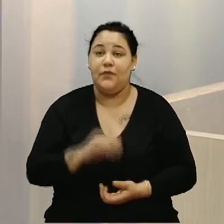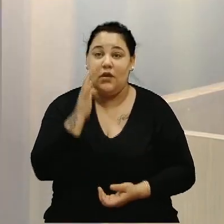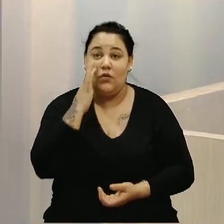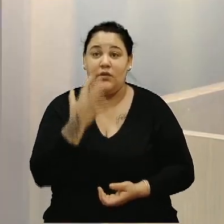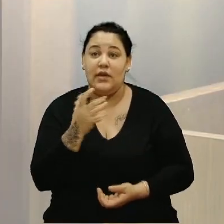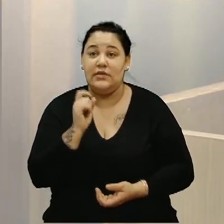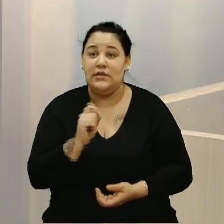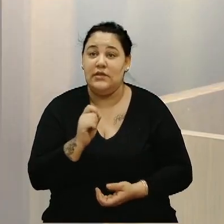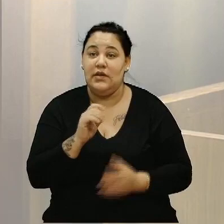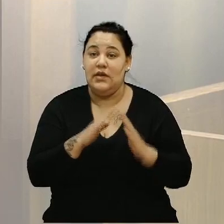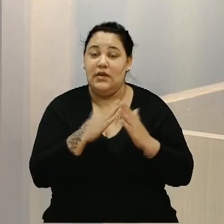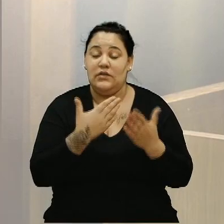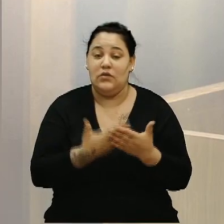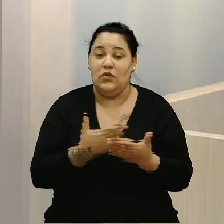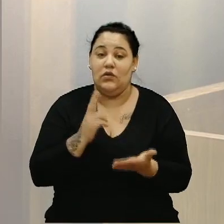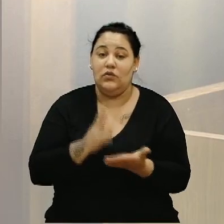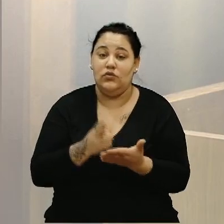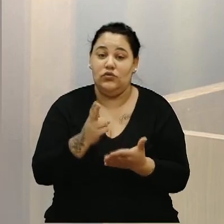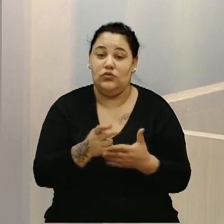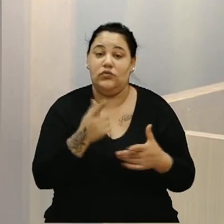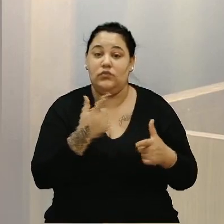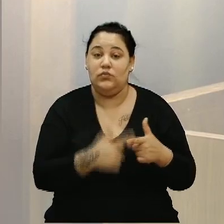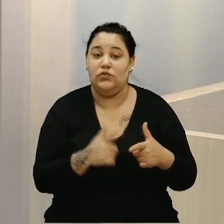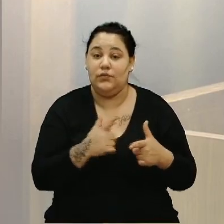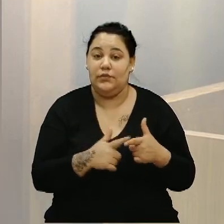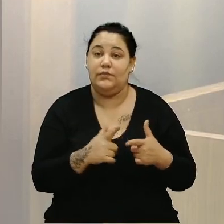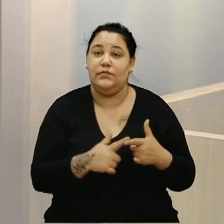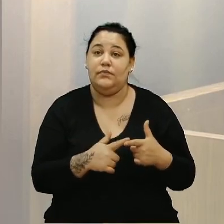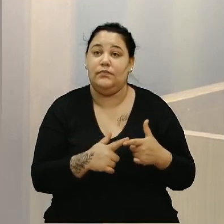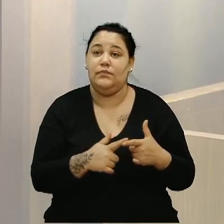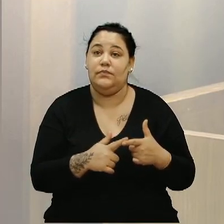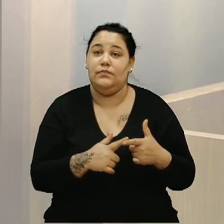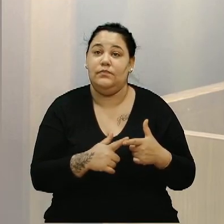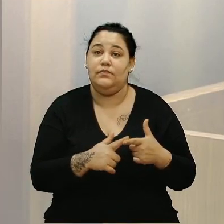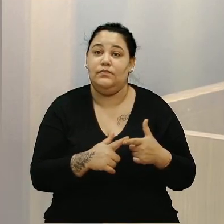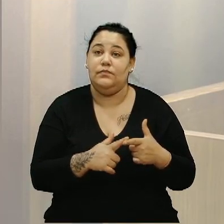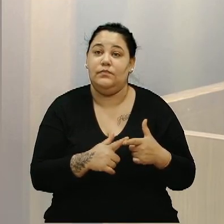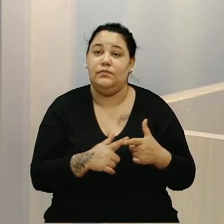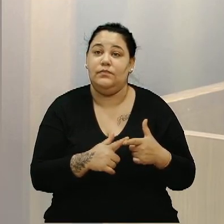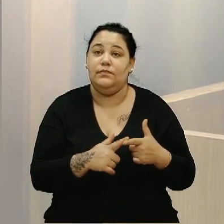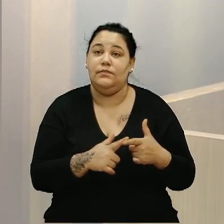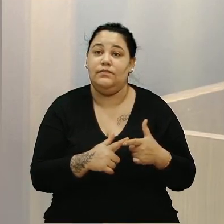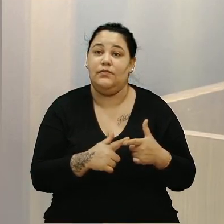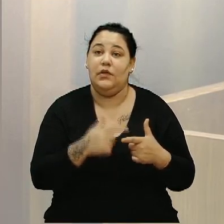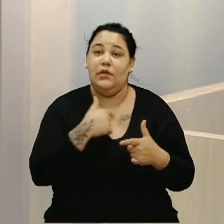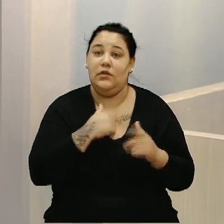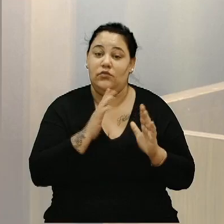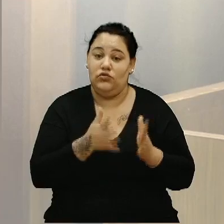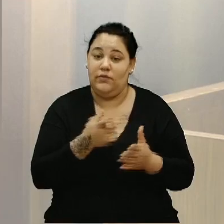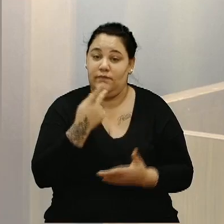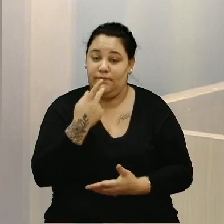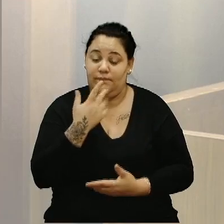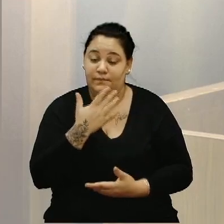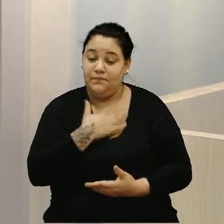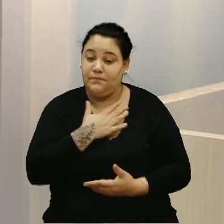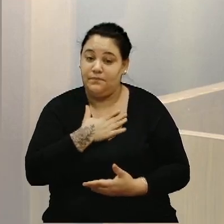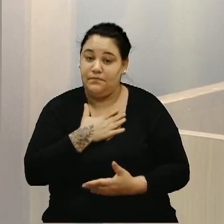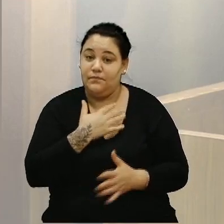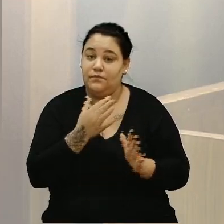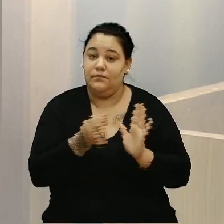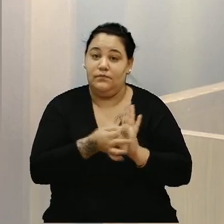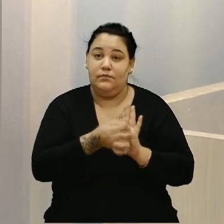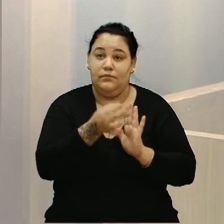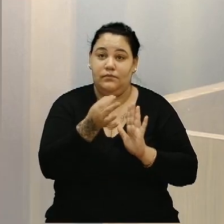escola continua com problemas e eu já até coloquei aqui, na minha opinião, a solução